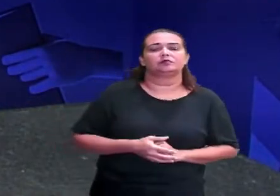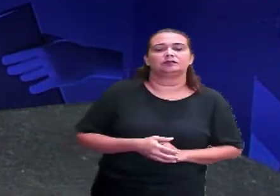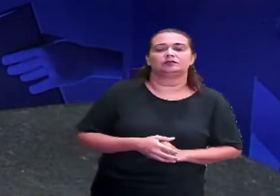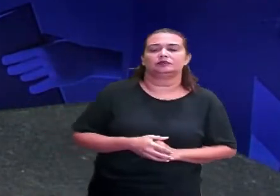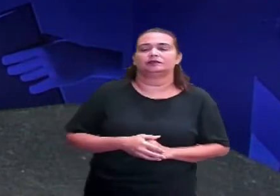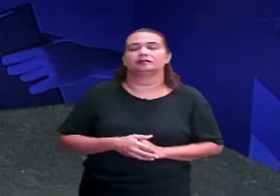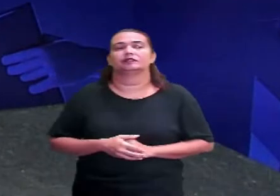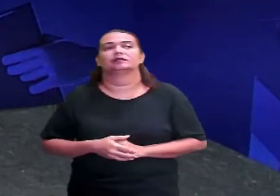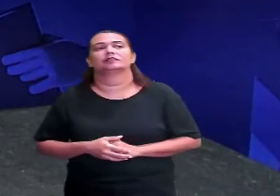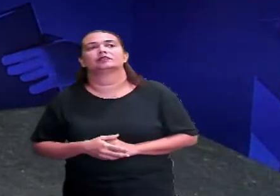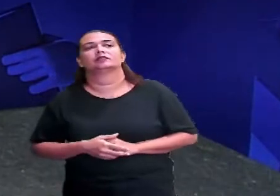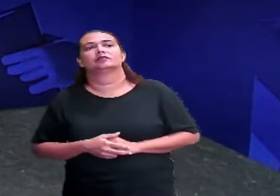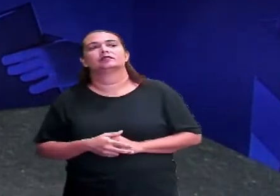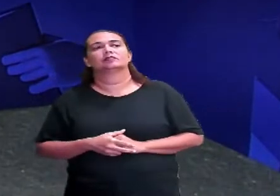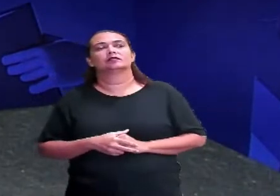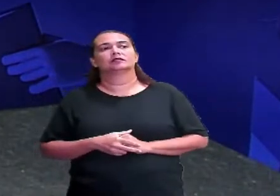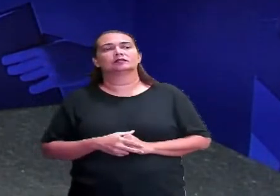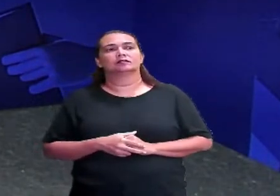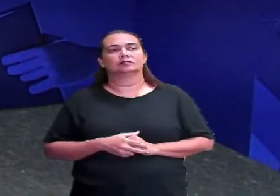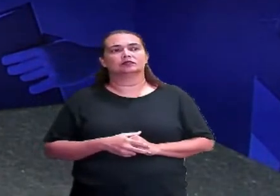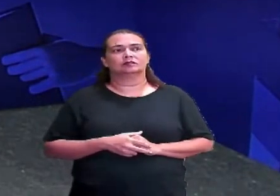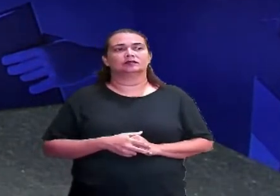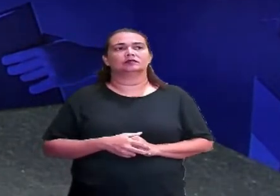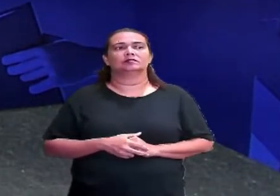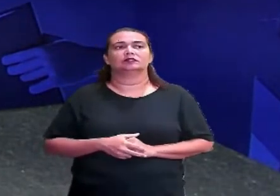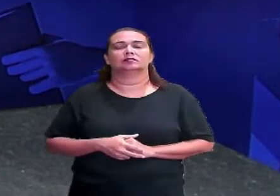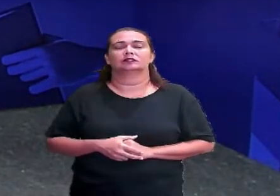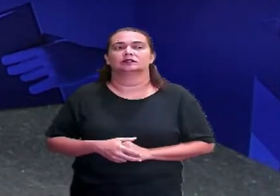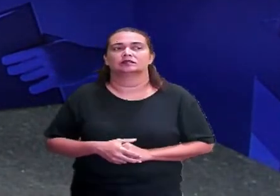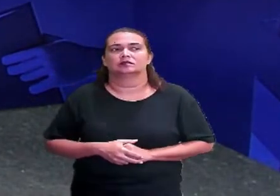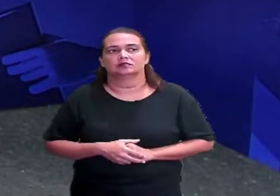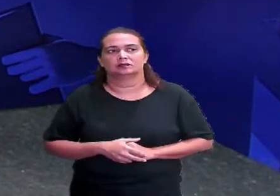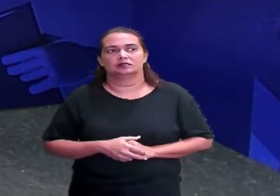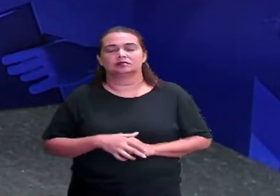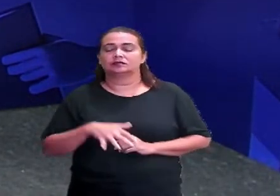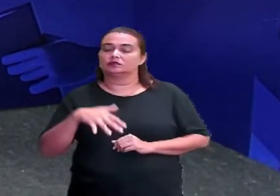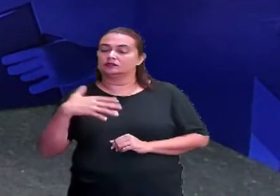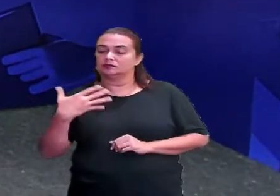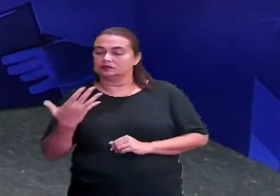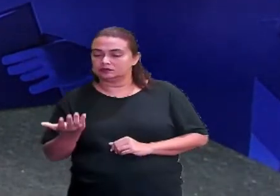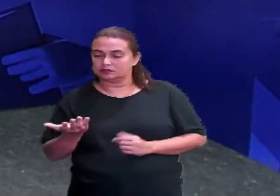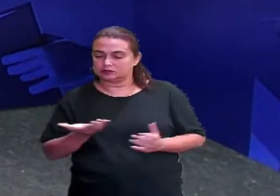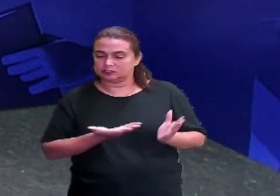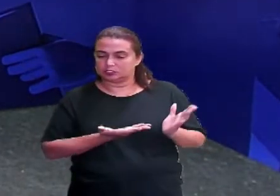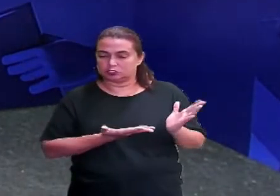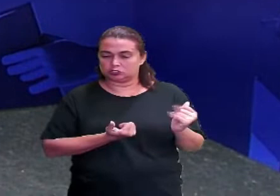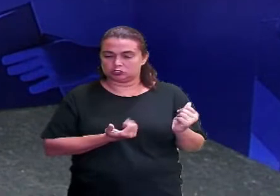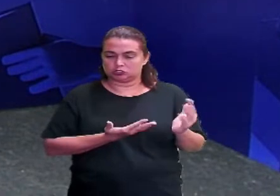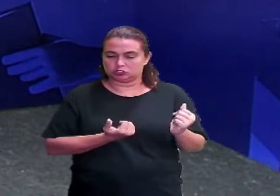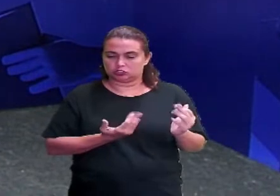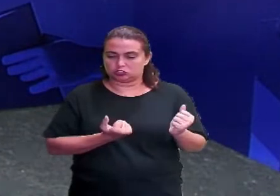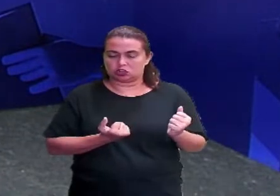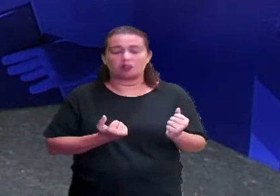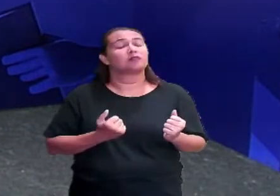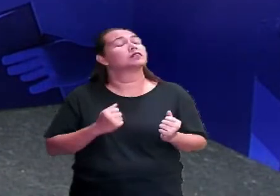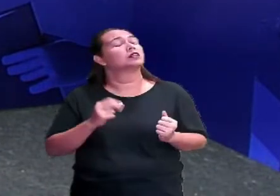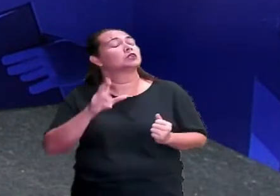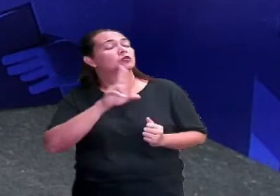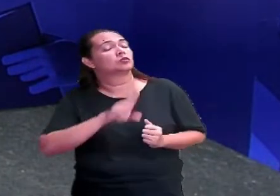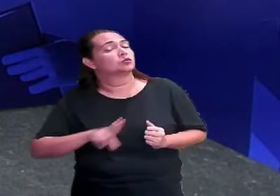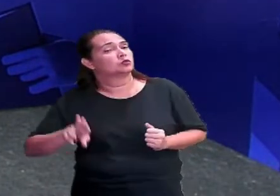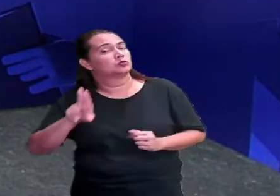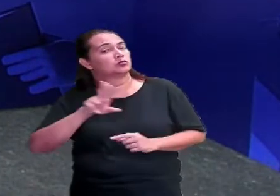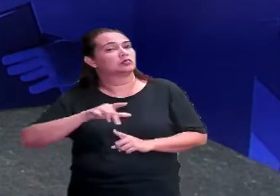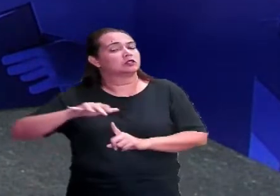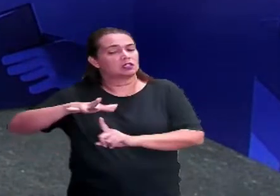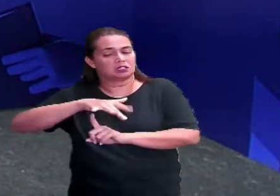sendo tida como linguagem formal dos mais jovens, ou seja, as gírias atuais tendem a ser faladas pelos mais